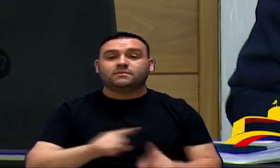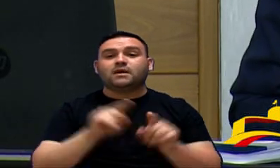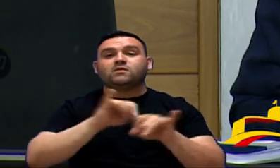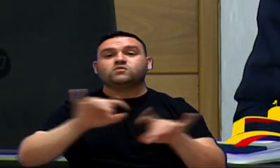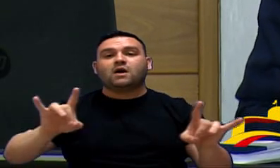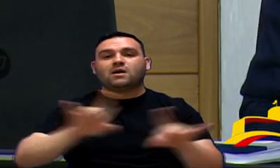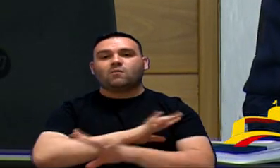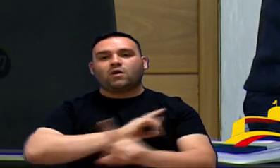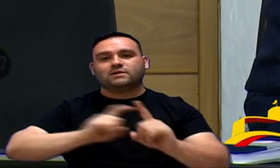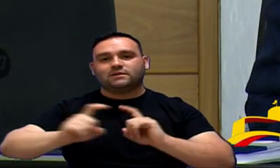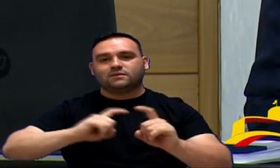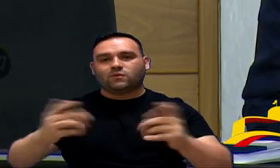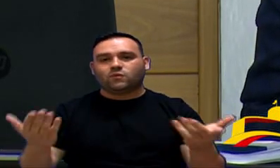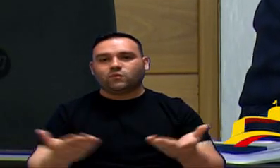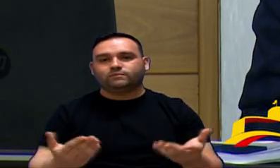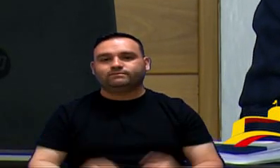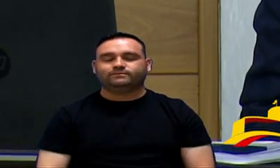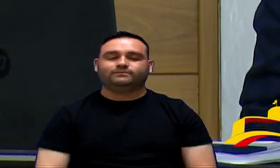declaro encerrado essa sessão.